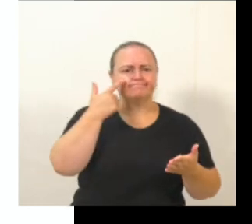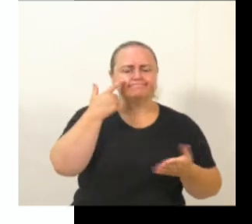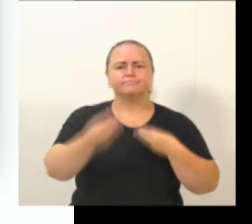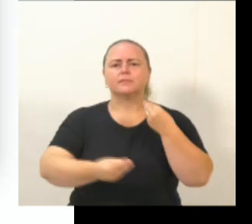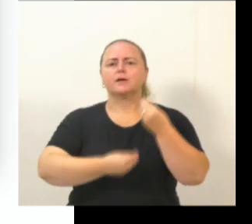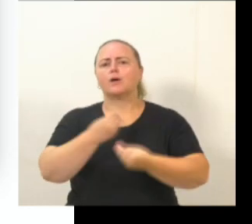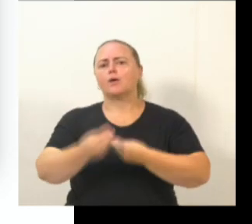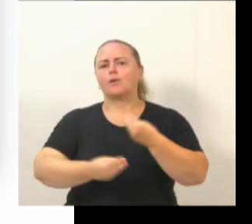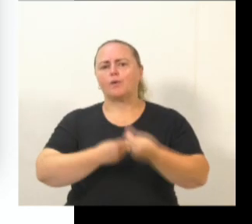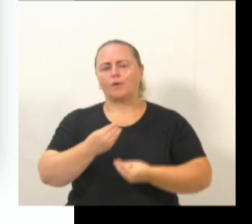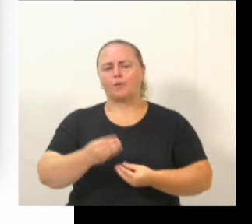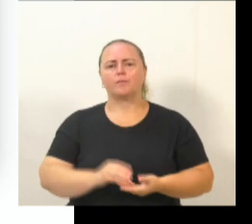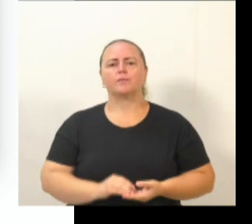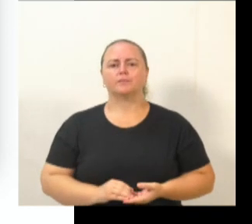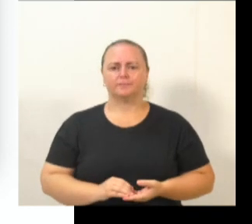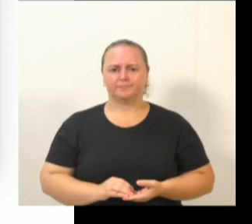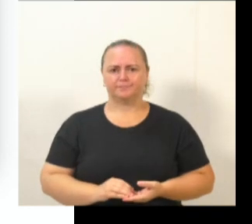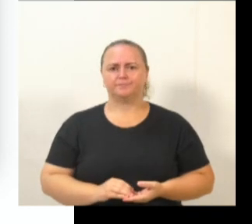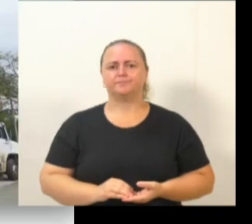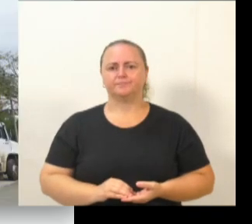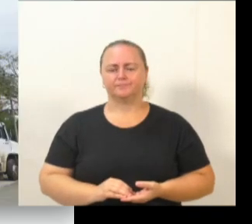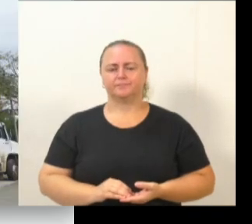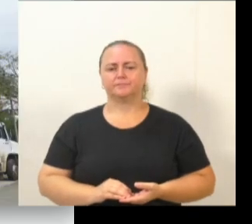o impacto que isso traz para a cidade,